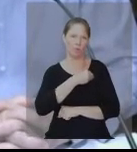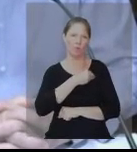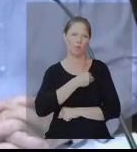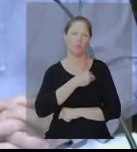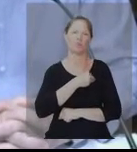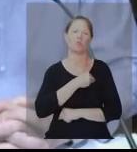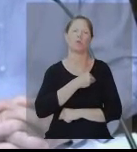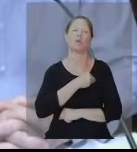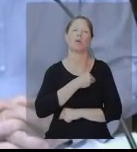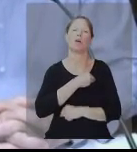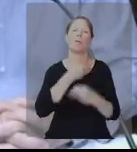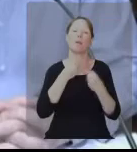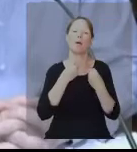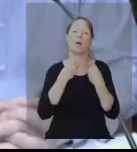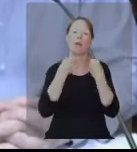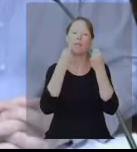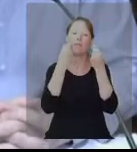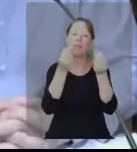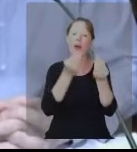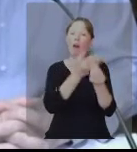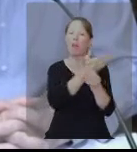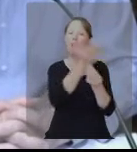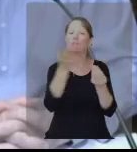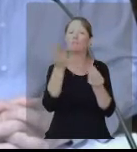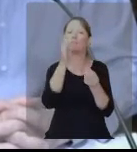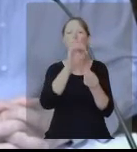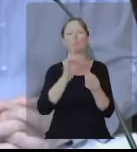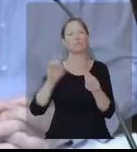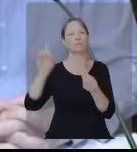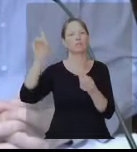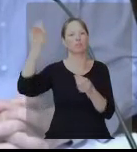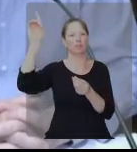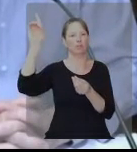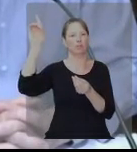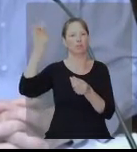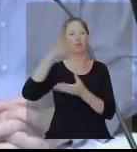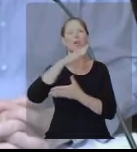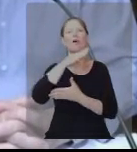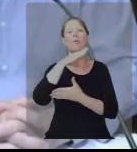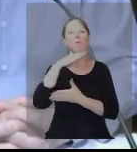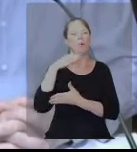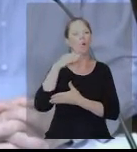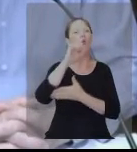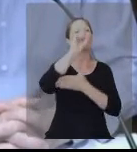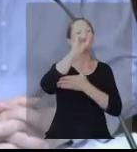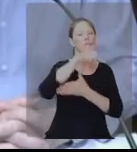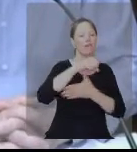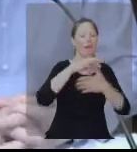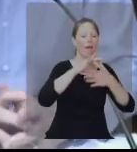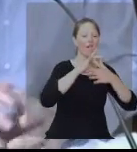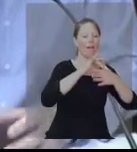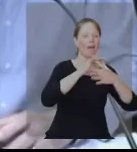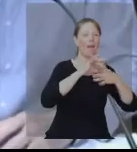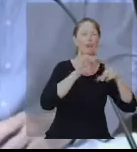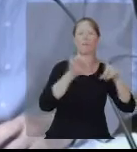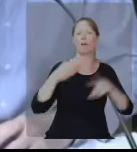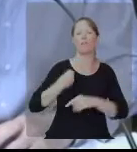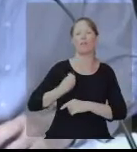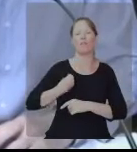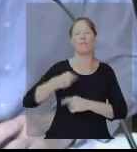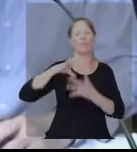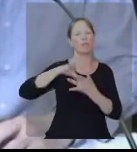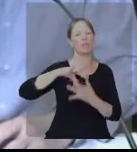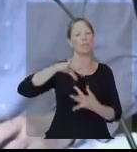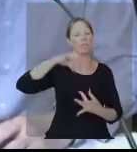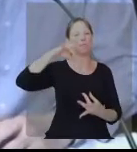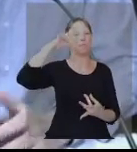pelos injustos, para conduzir vocês a Deus. Morto sim na carne, mas vivificado no